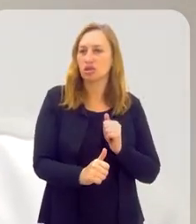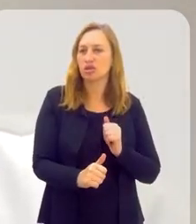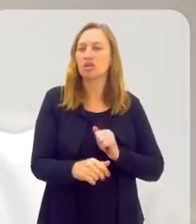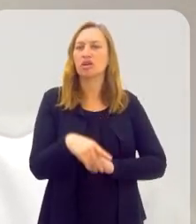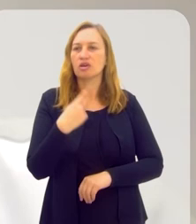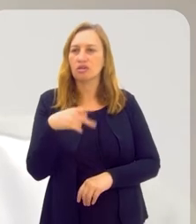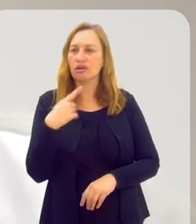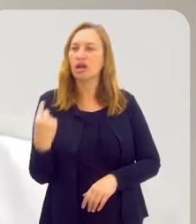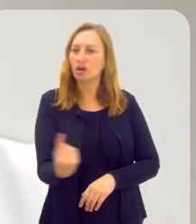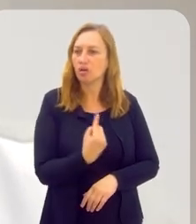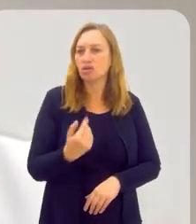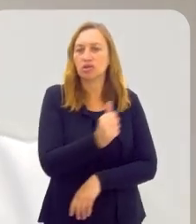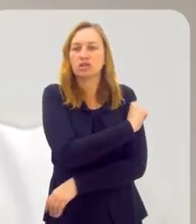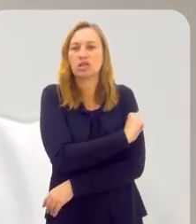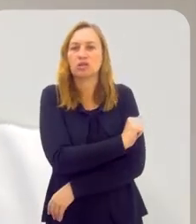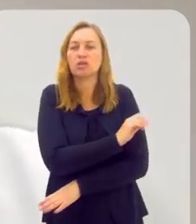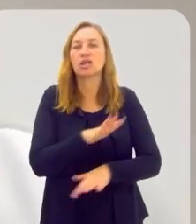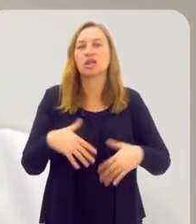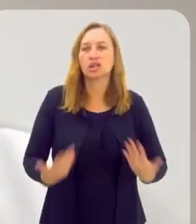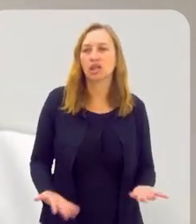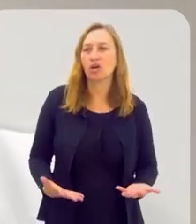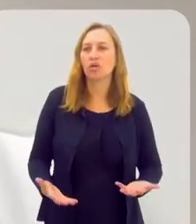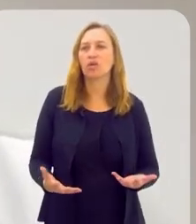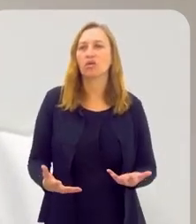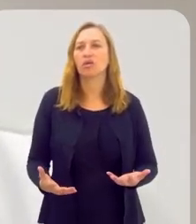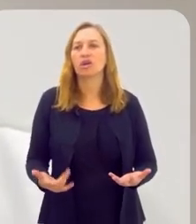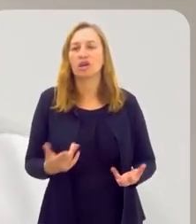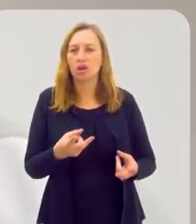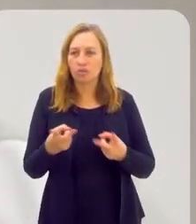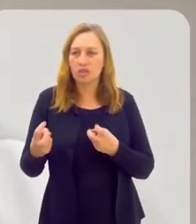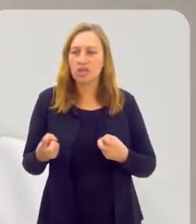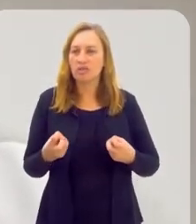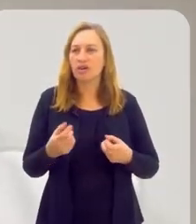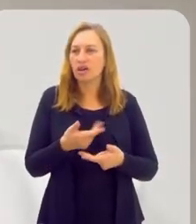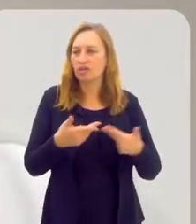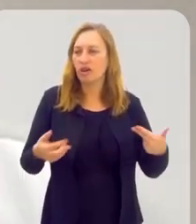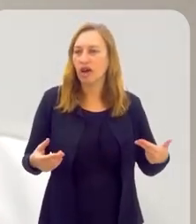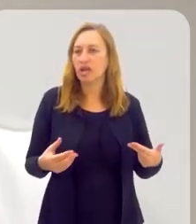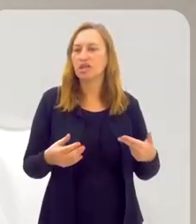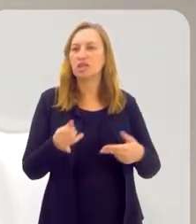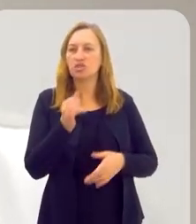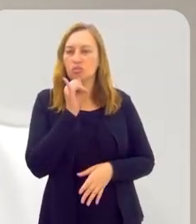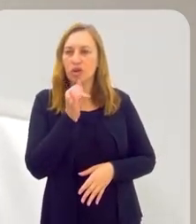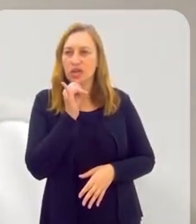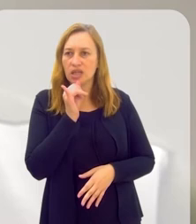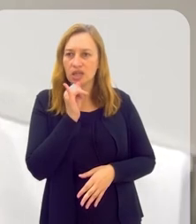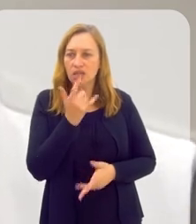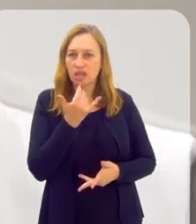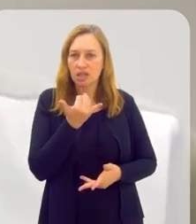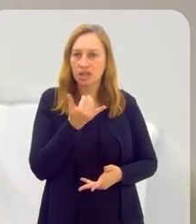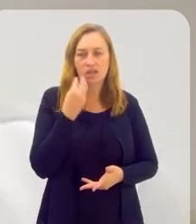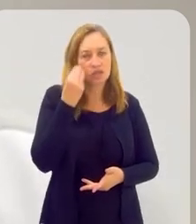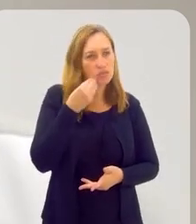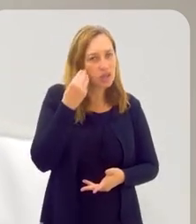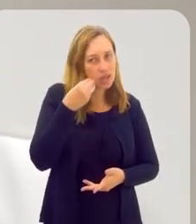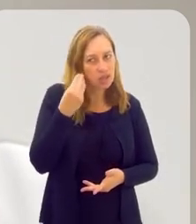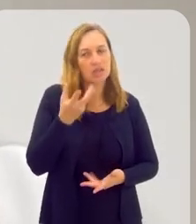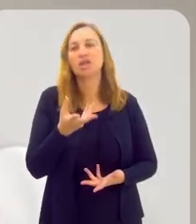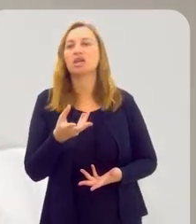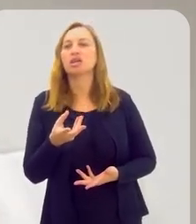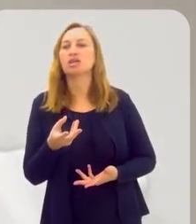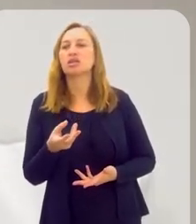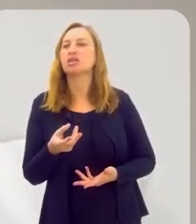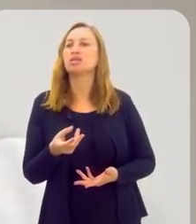10 atletas a vir falar com os nossos alunos, e portanto eles ouviram muitas das vezes os relatos das pessoas que estavam na